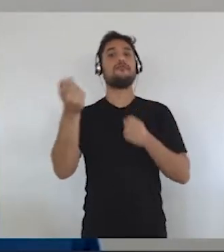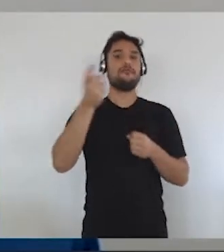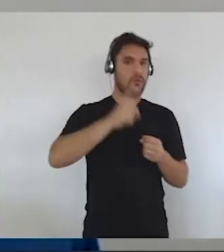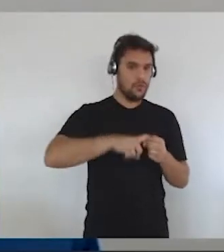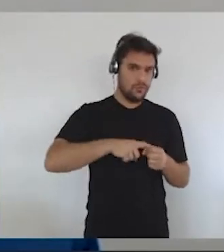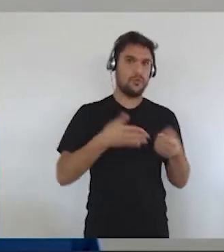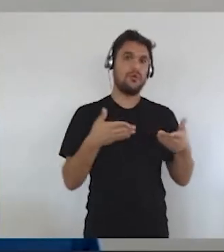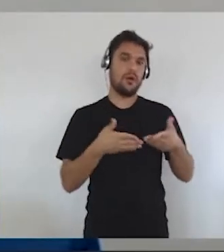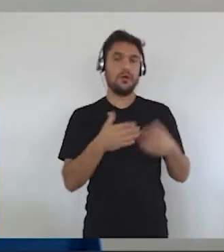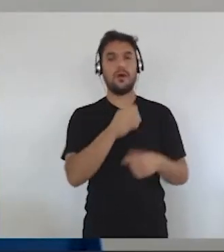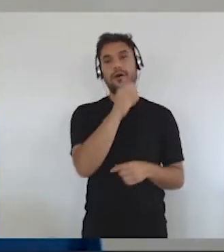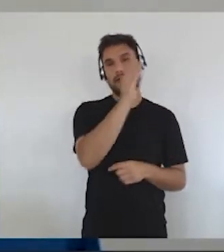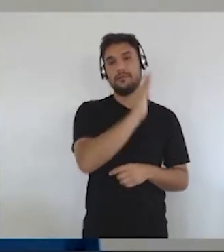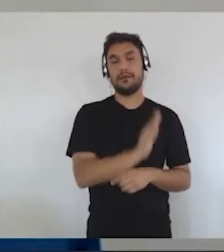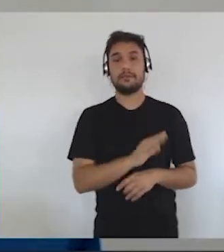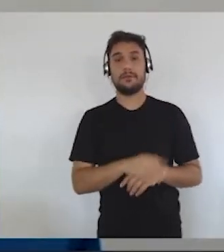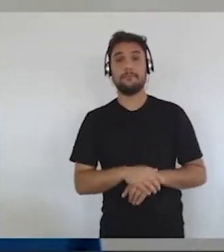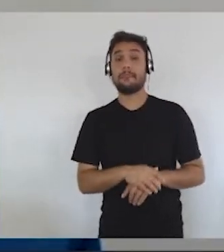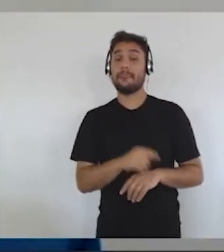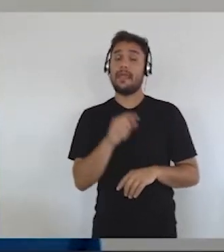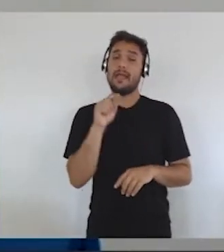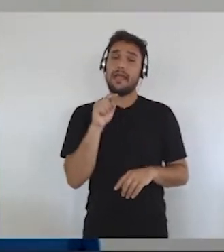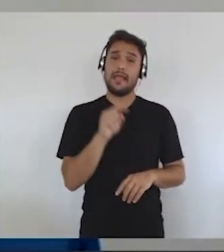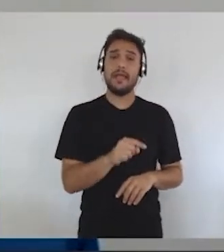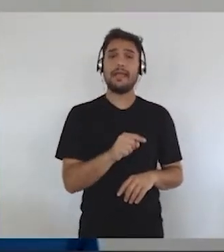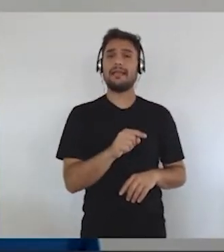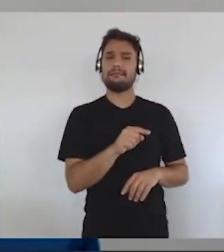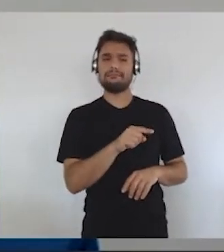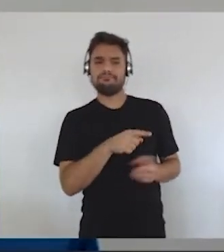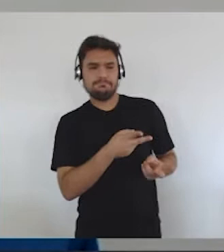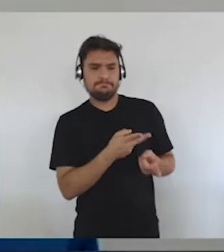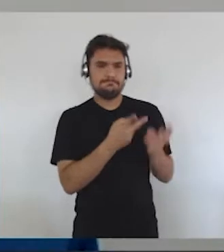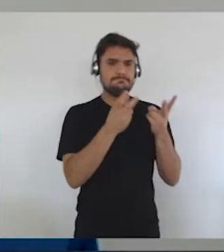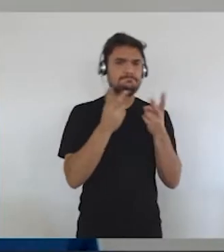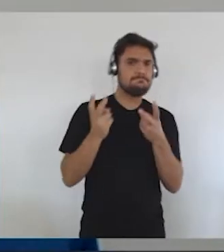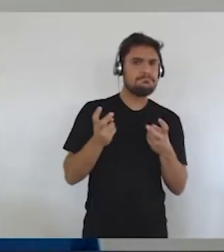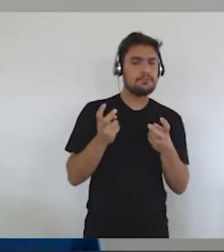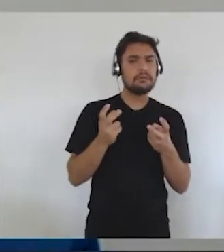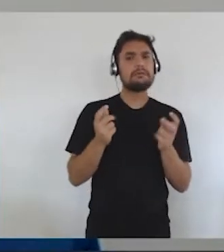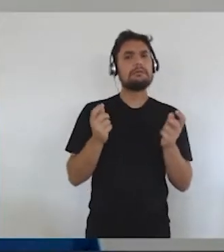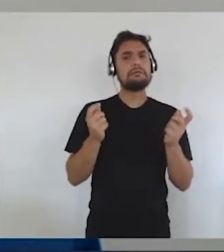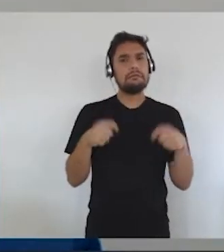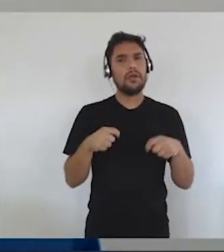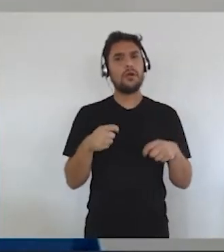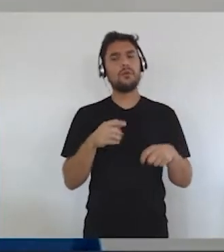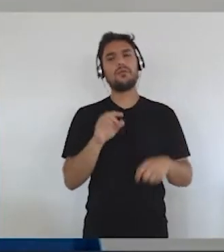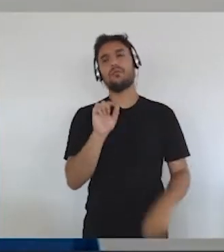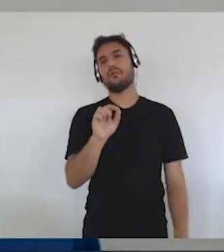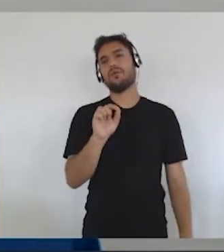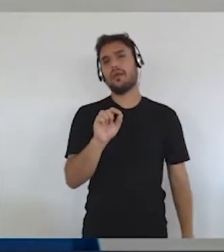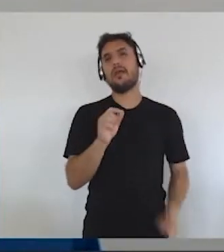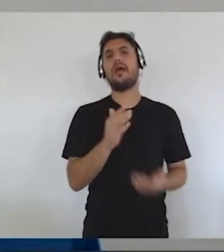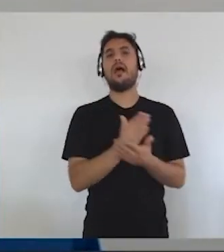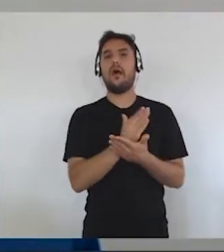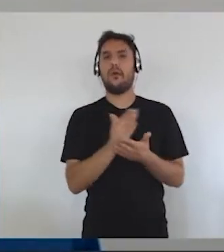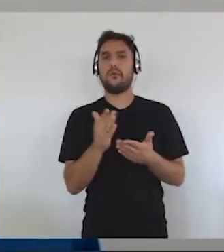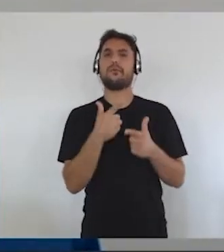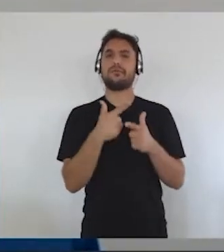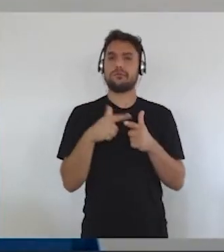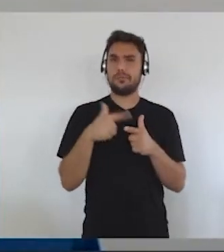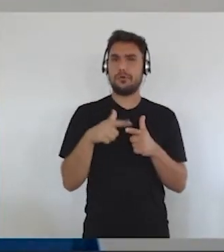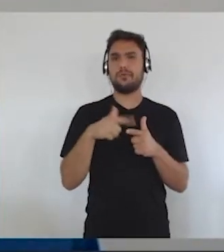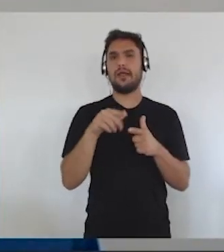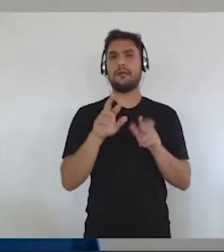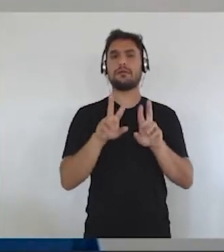retornaram ao nosso território. Esse aspecto coloca em evidência alguns problemas